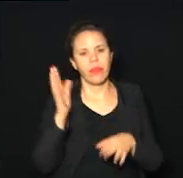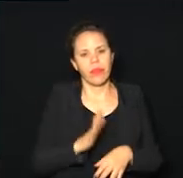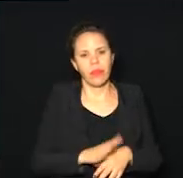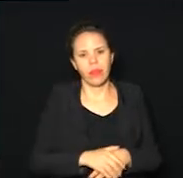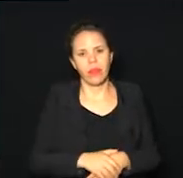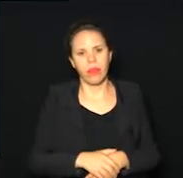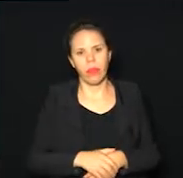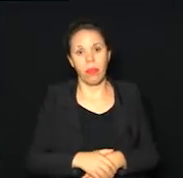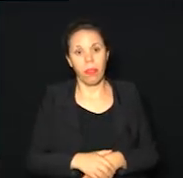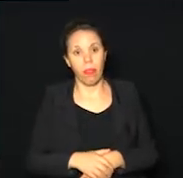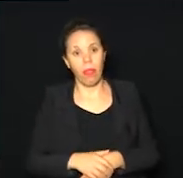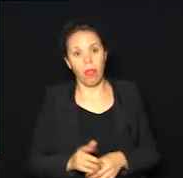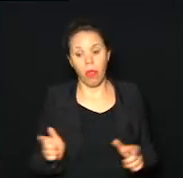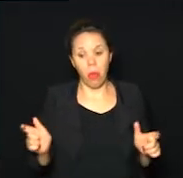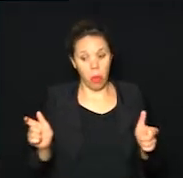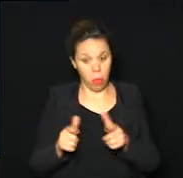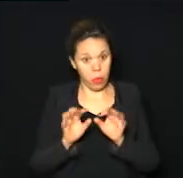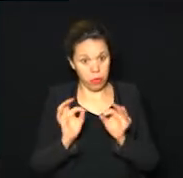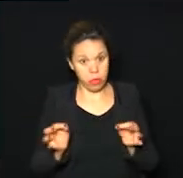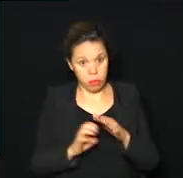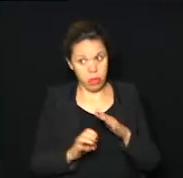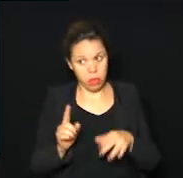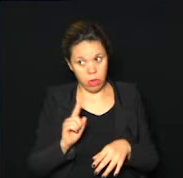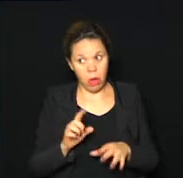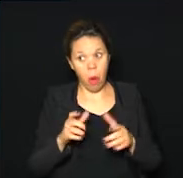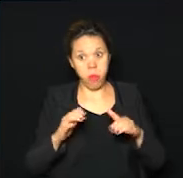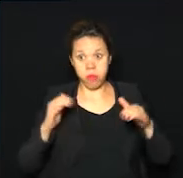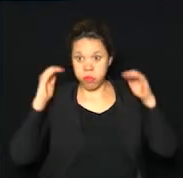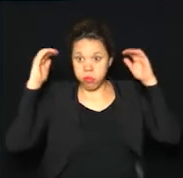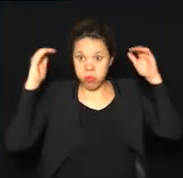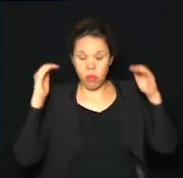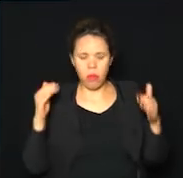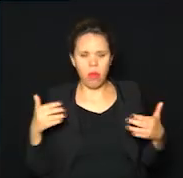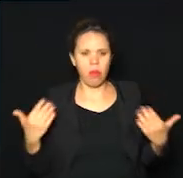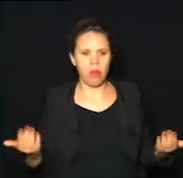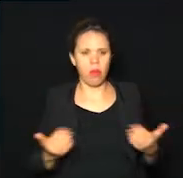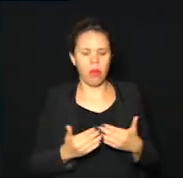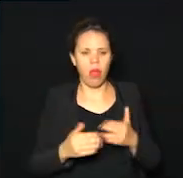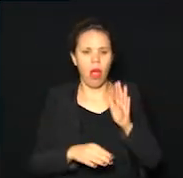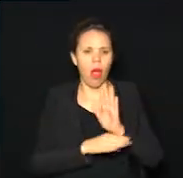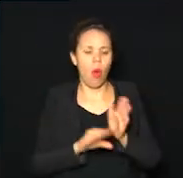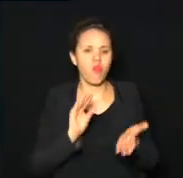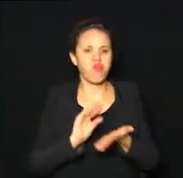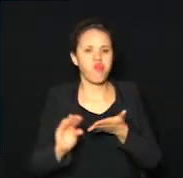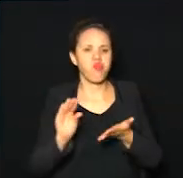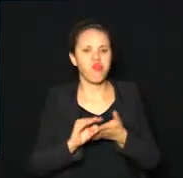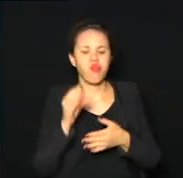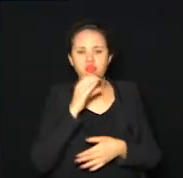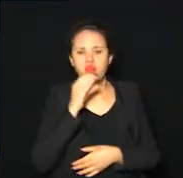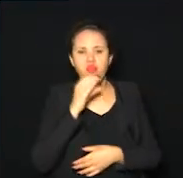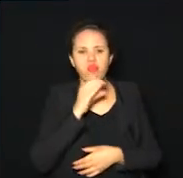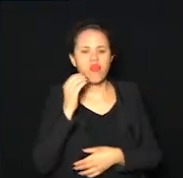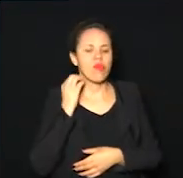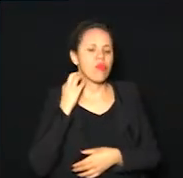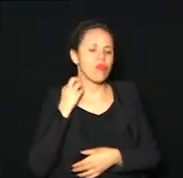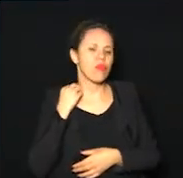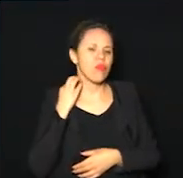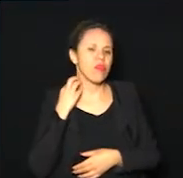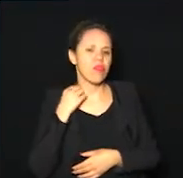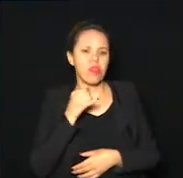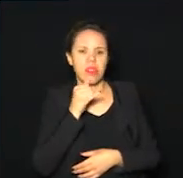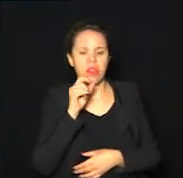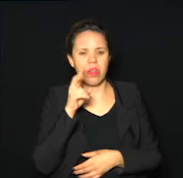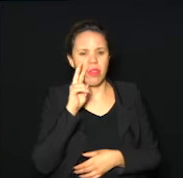aos pequenos empresários, aos grandes empresários. Enquanto a ajuda emergencial aos trabalhadores foi esse exemplo